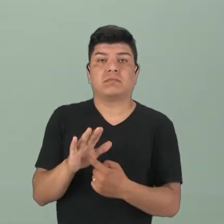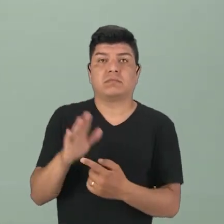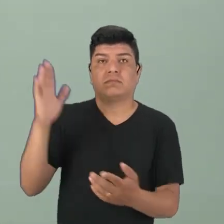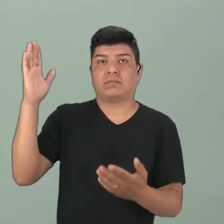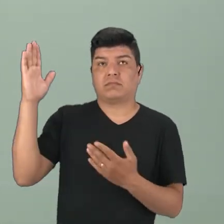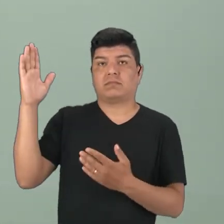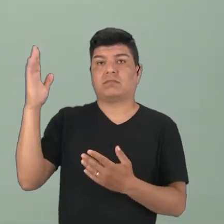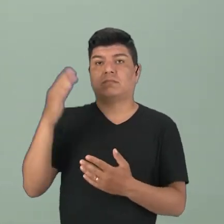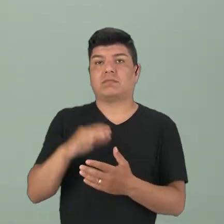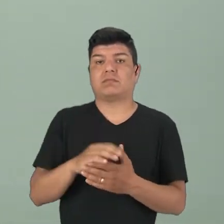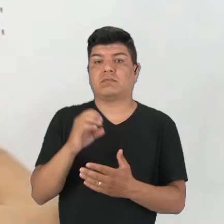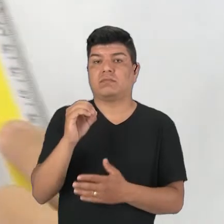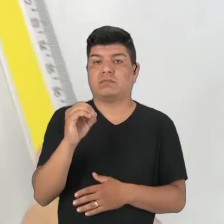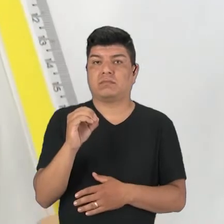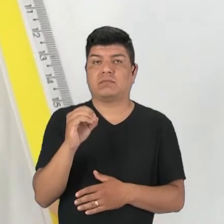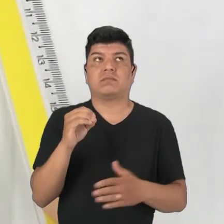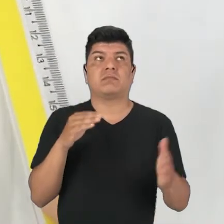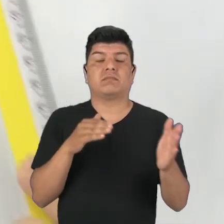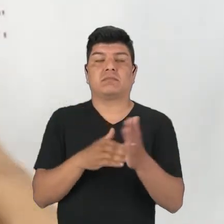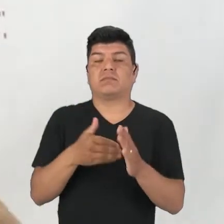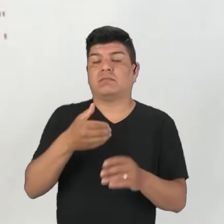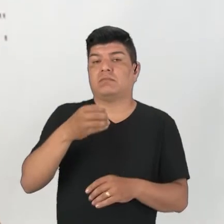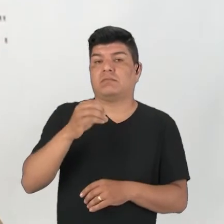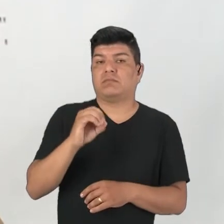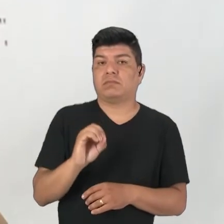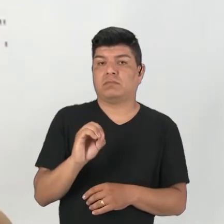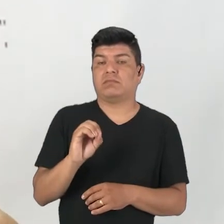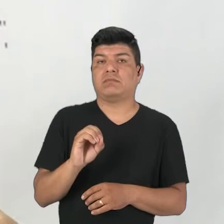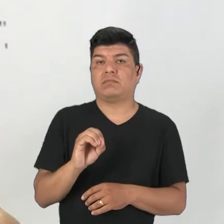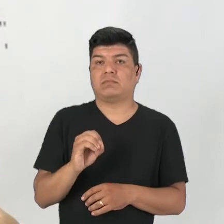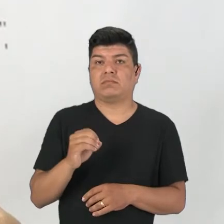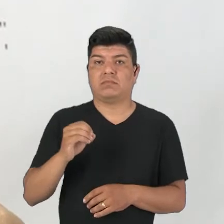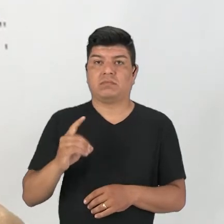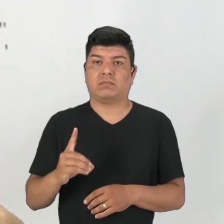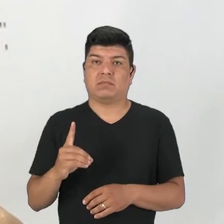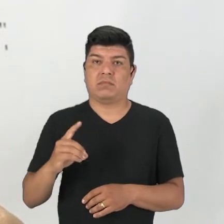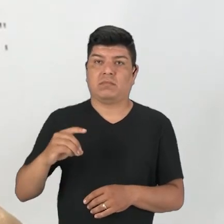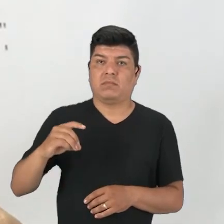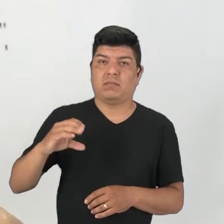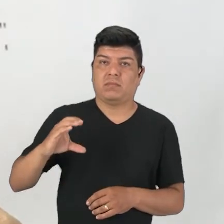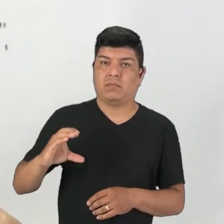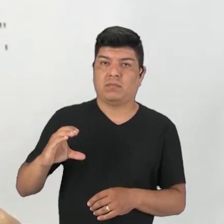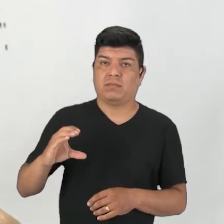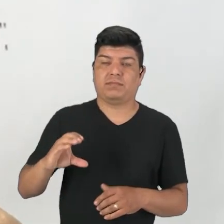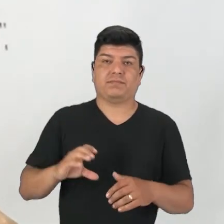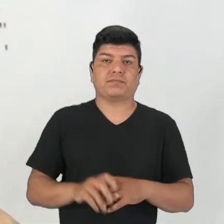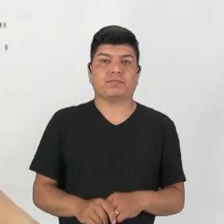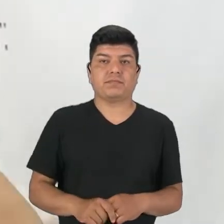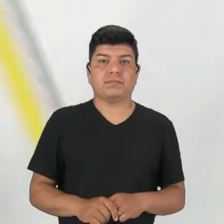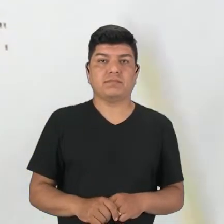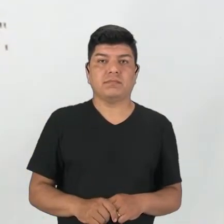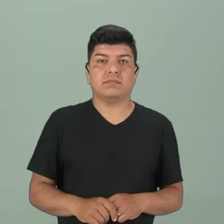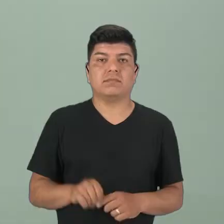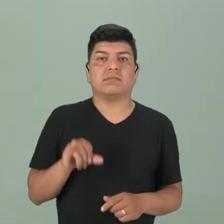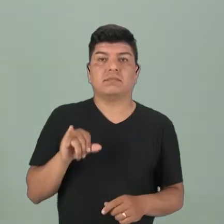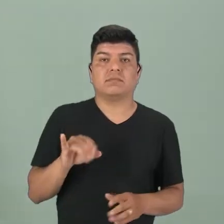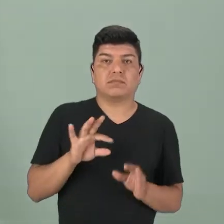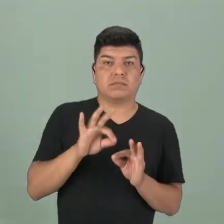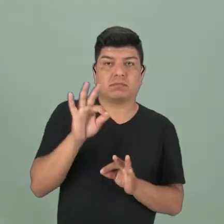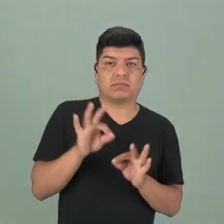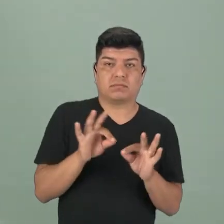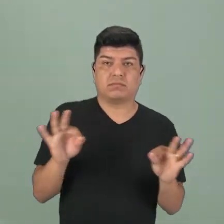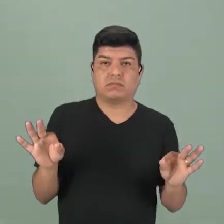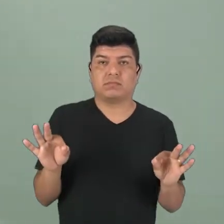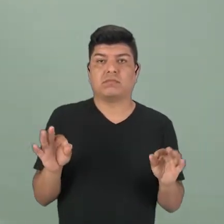ó. Do 0 até o 10 eu chamo de decímetro, tá? Então, se eu fosse medir o livro,